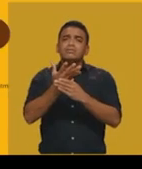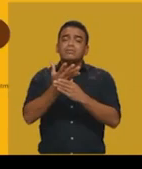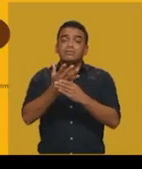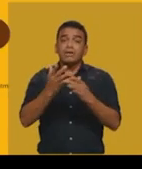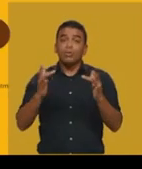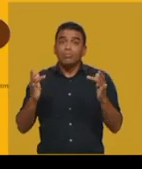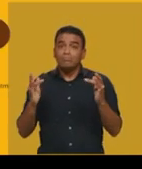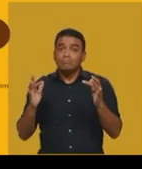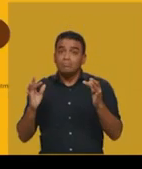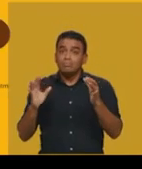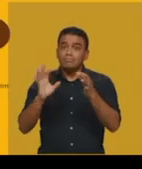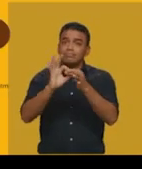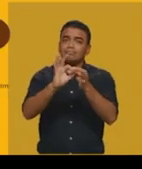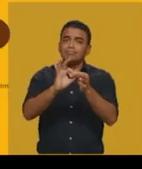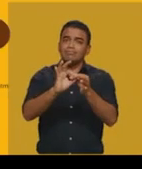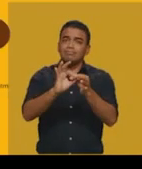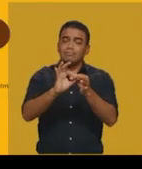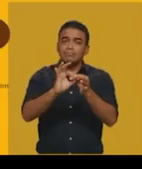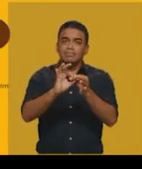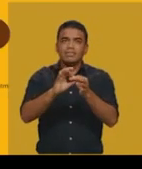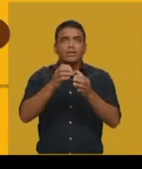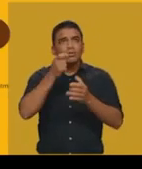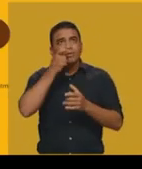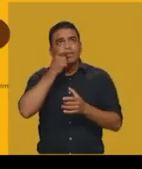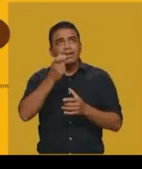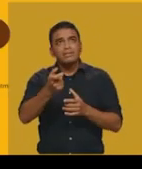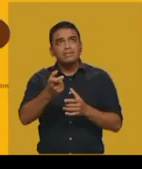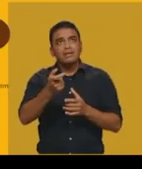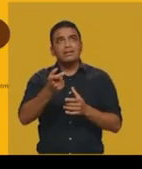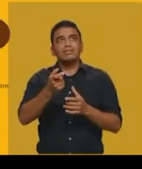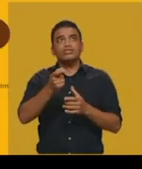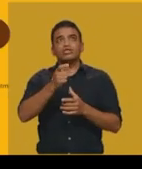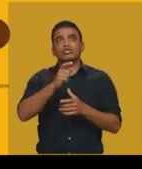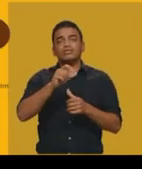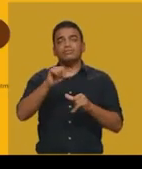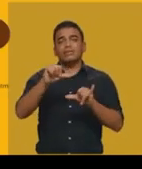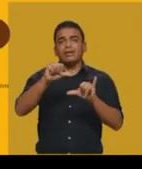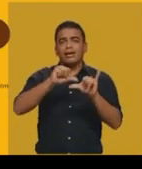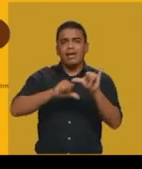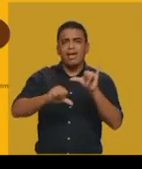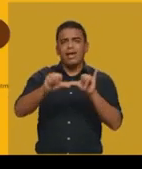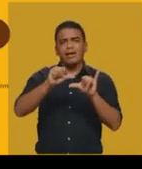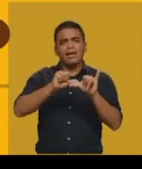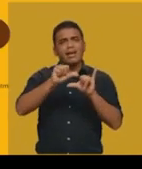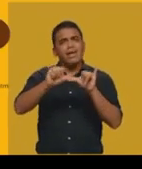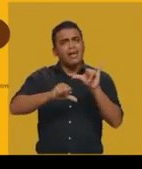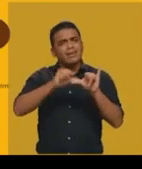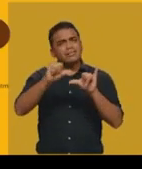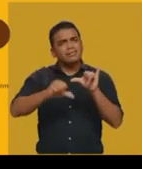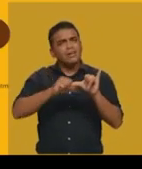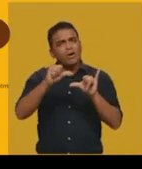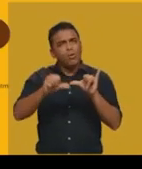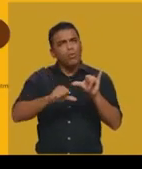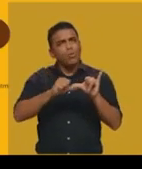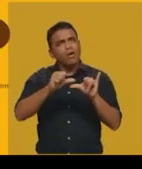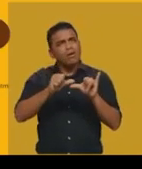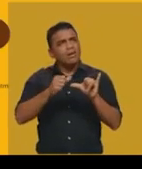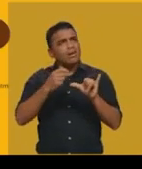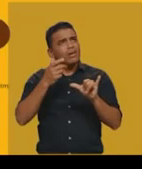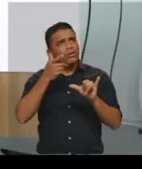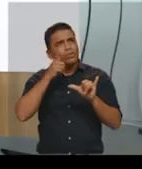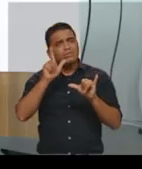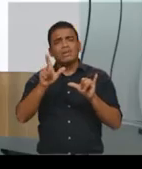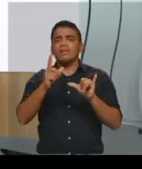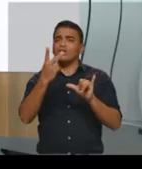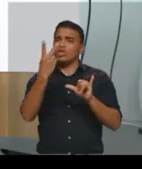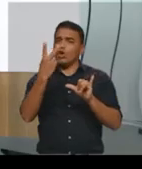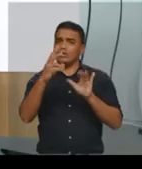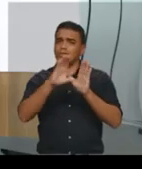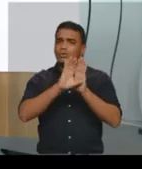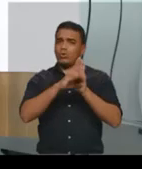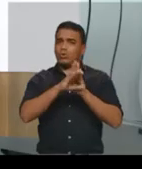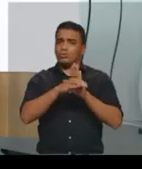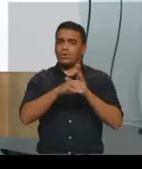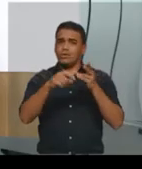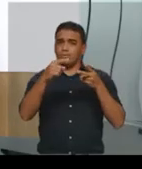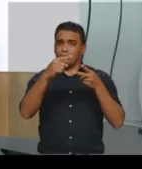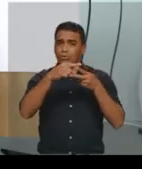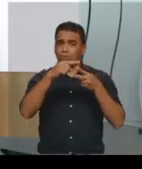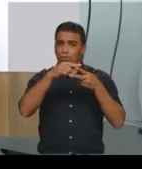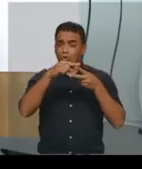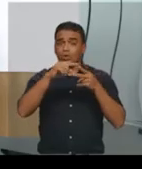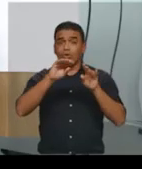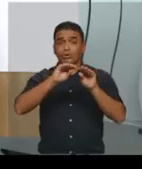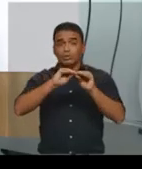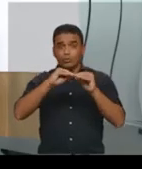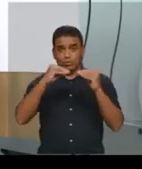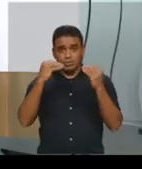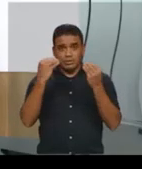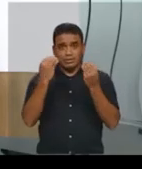interessante essa reação porque a gente consegue retomar dois conceitos do que é uma substância